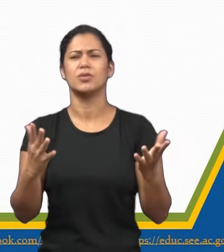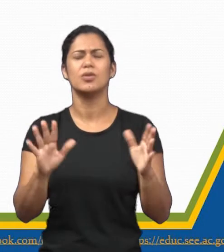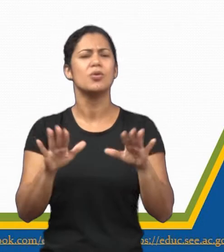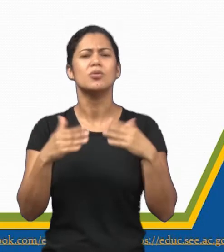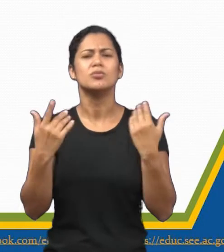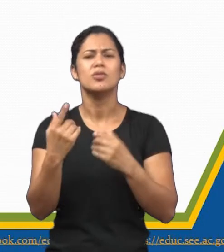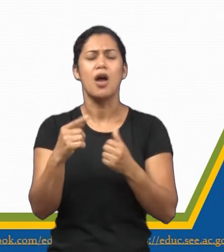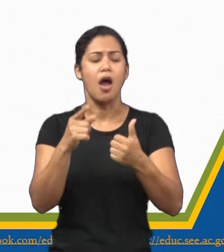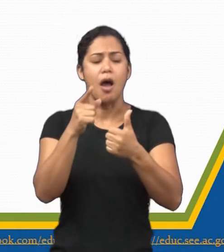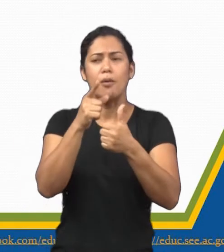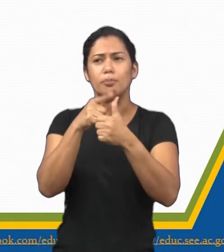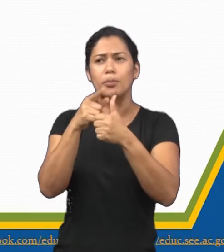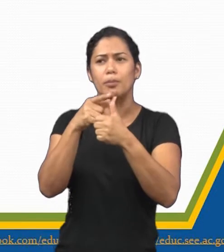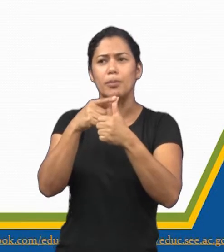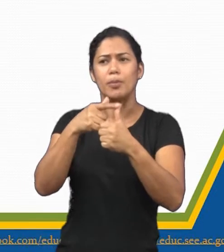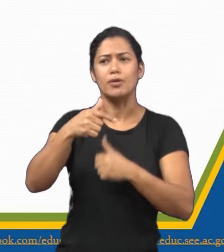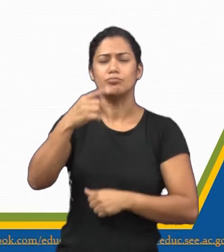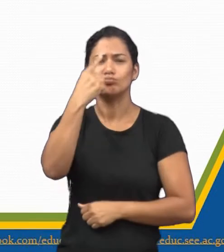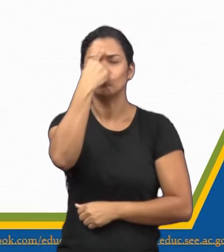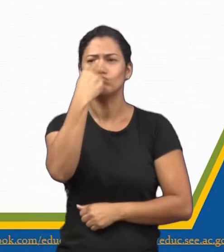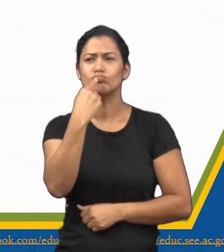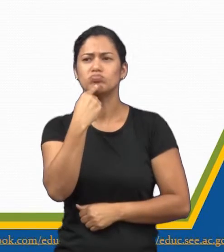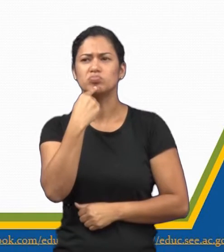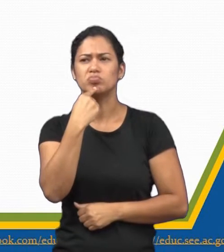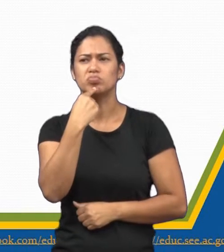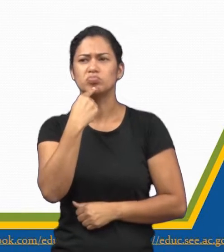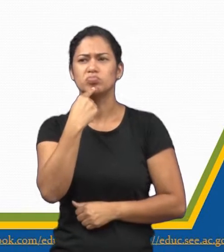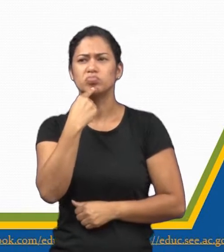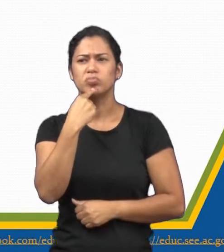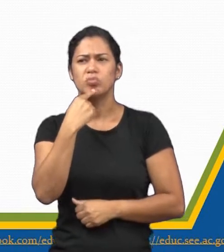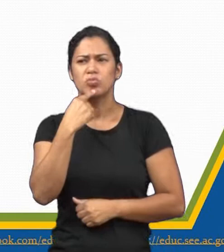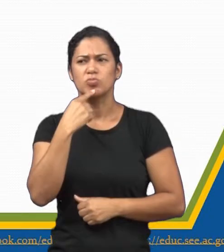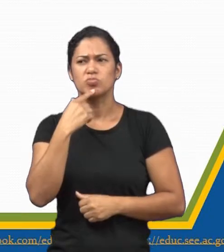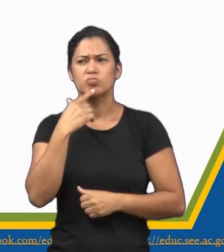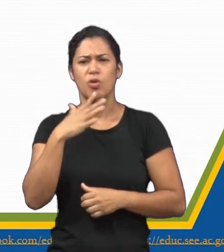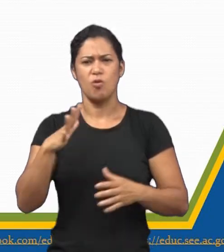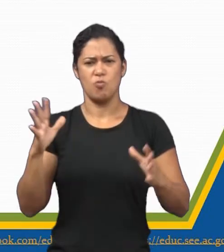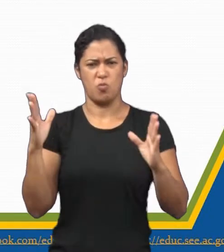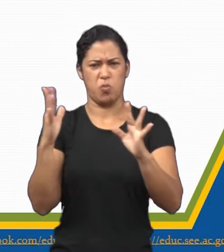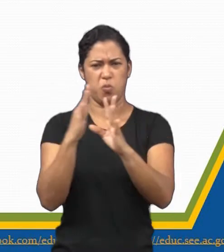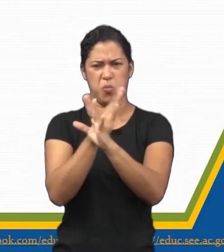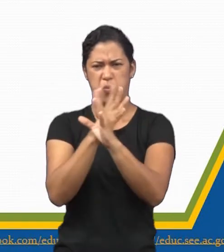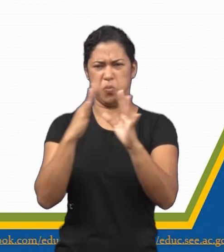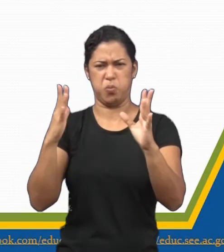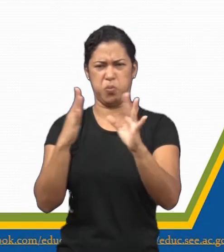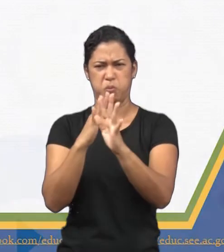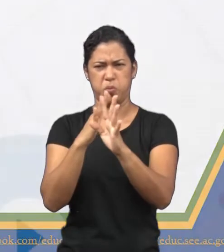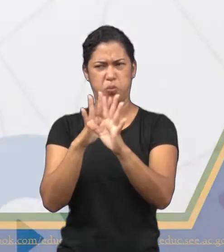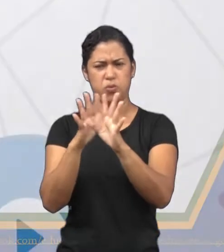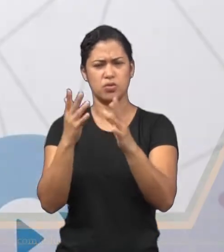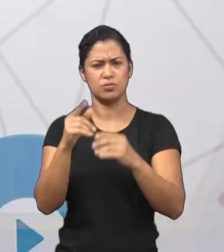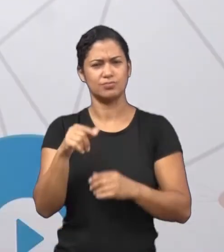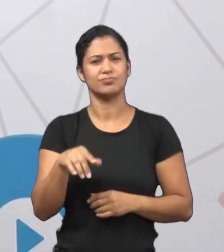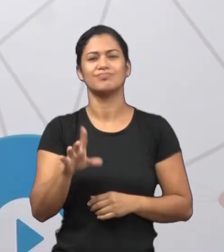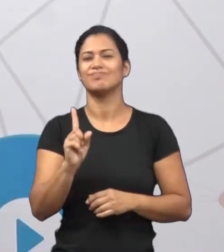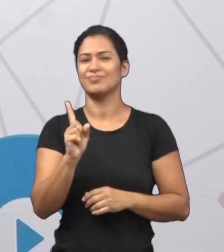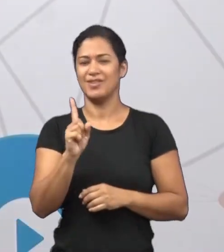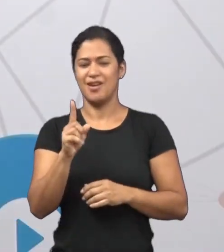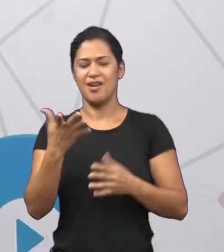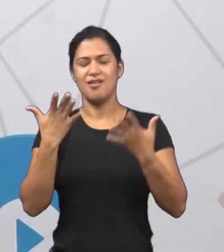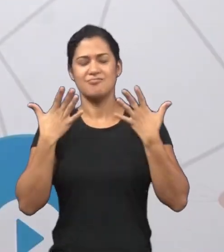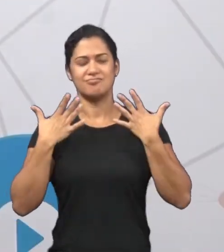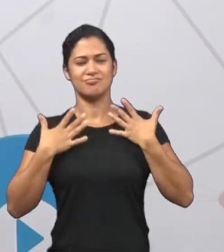primeira imagem, você observa uma rua o quê? Agitada? Movimentada? Não, uma rua tranquila, né?